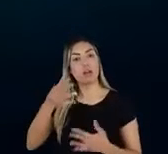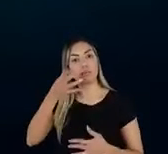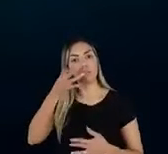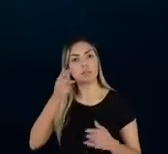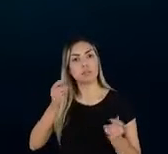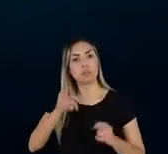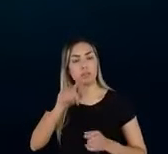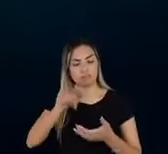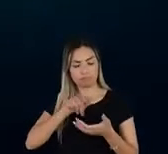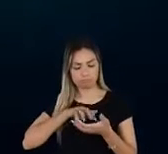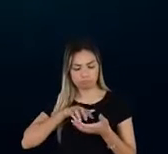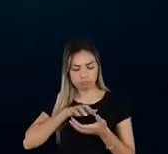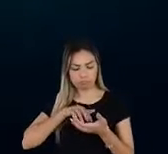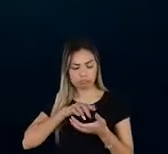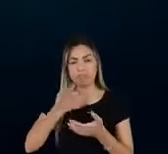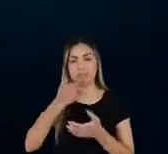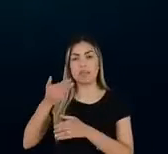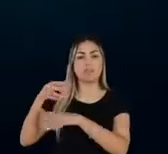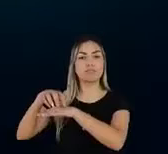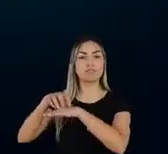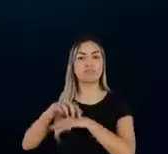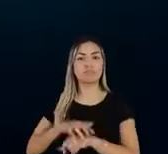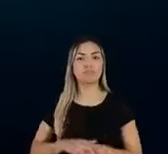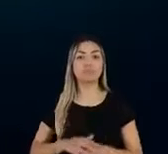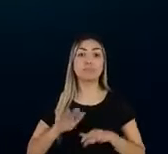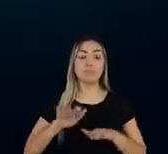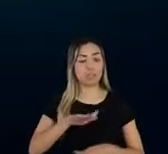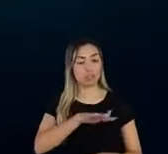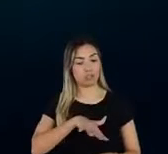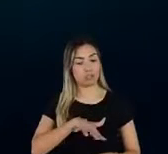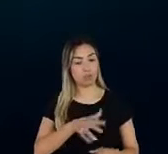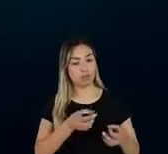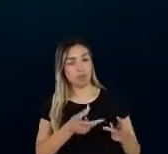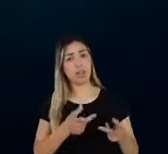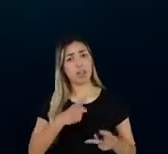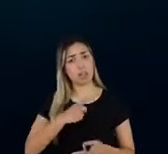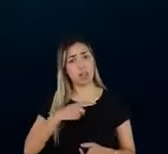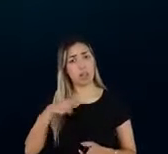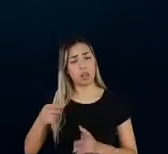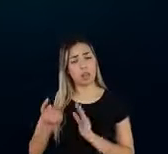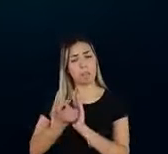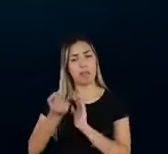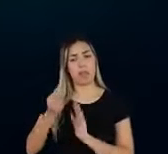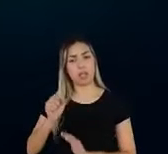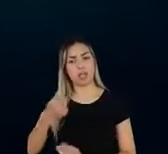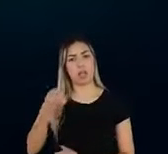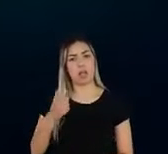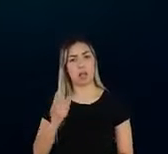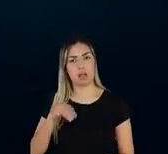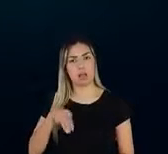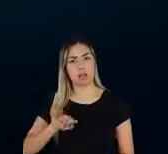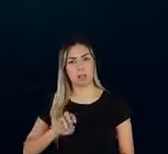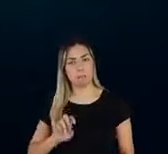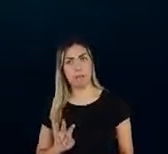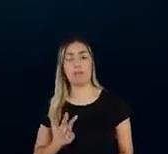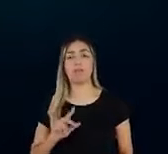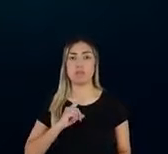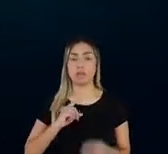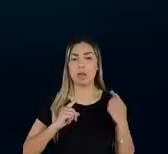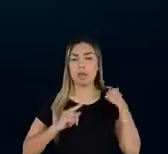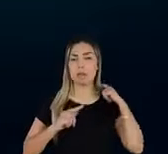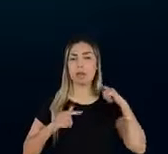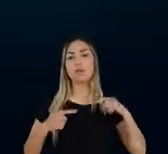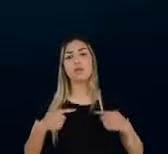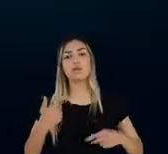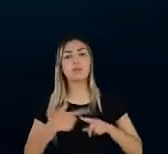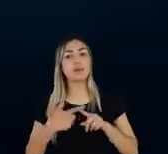lá e pedem encontra a partir do time de vendas ainda existe não deve por que que eles vão hoje até os estabelecimentos para ver o que que o